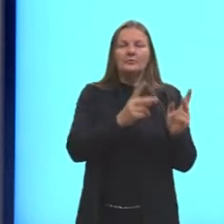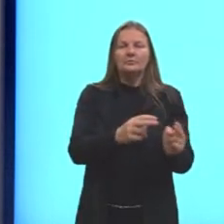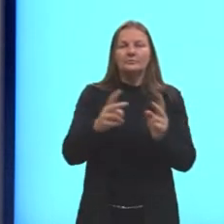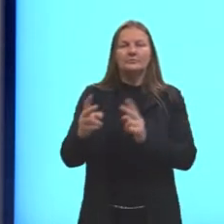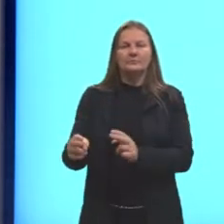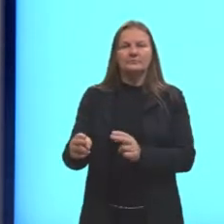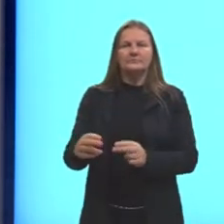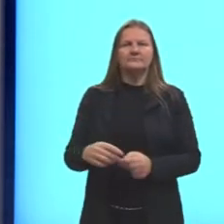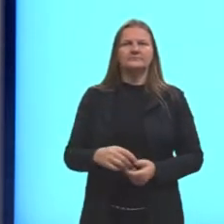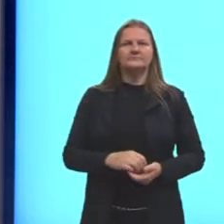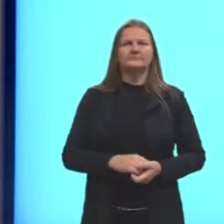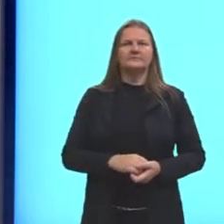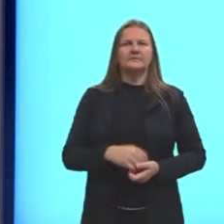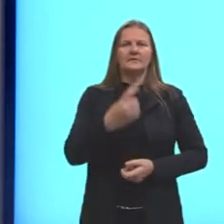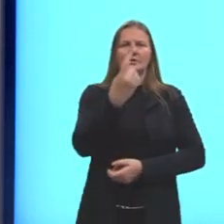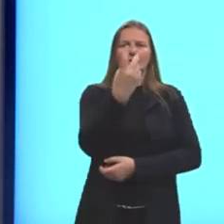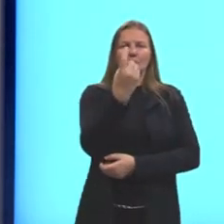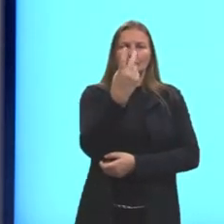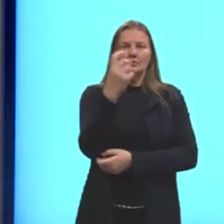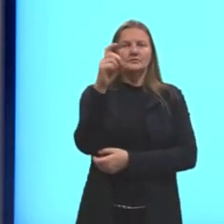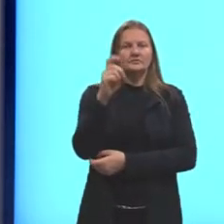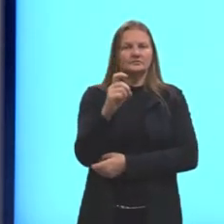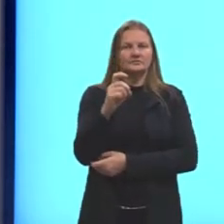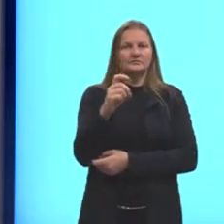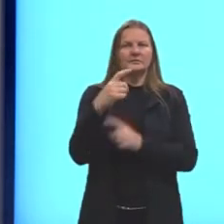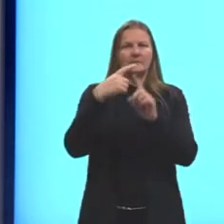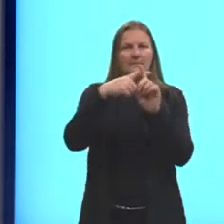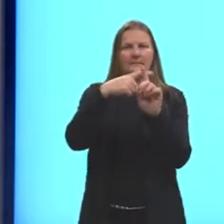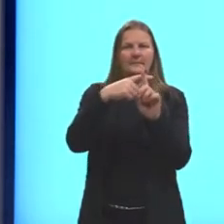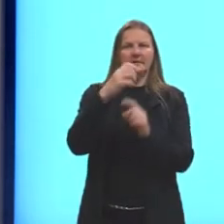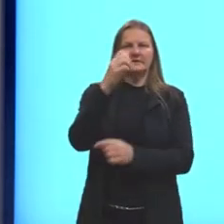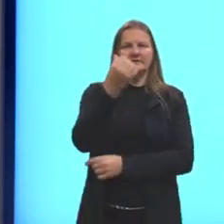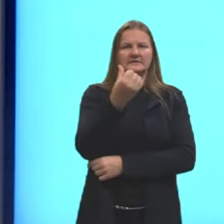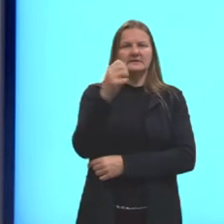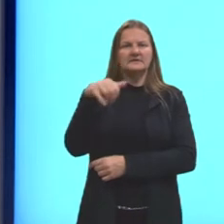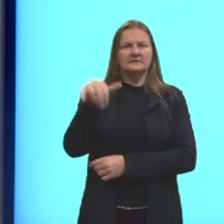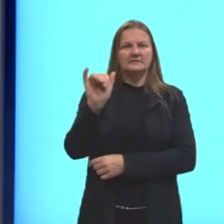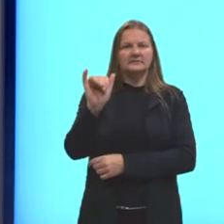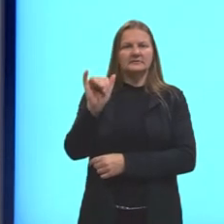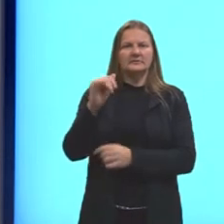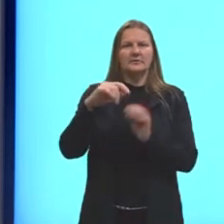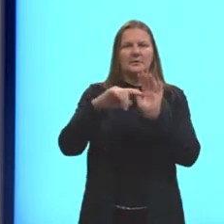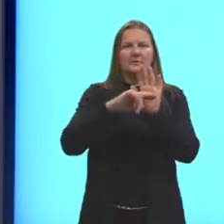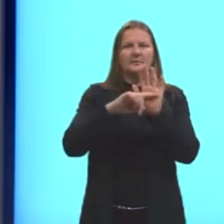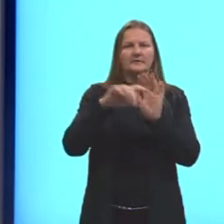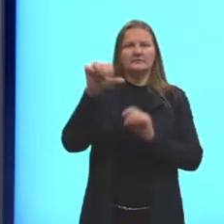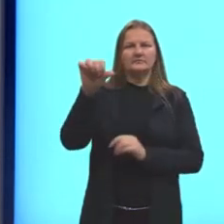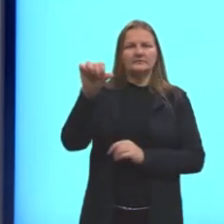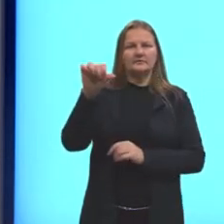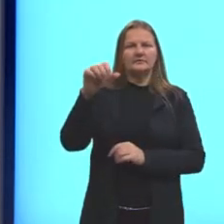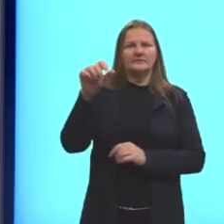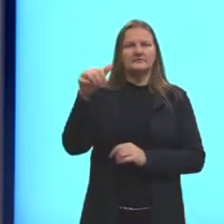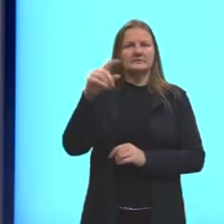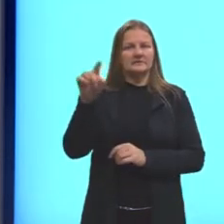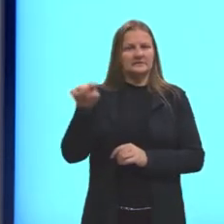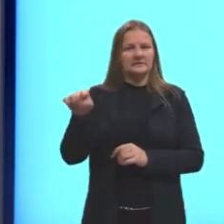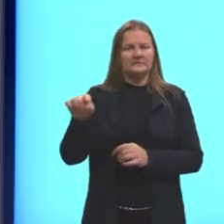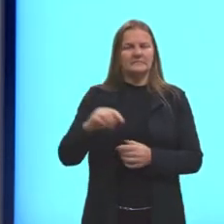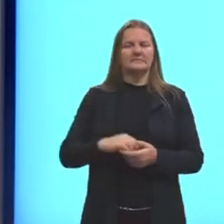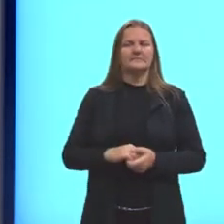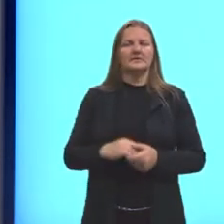então nós temos 12x + 6y - 9 Z